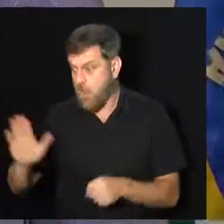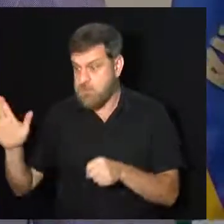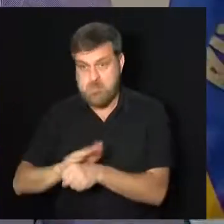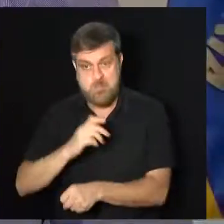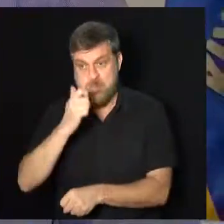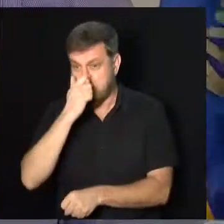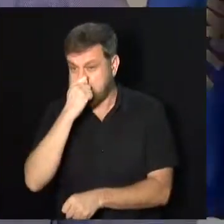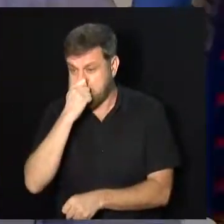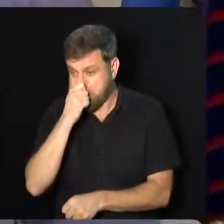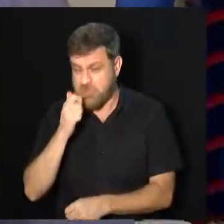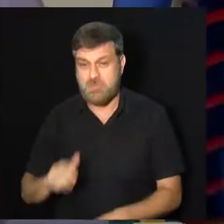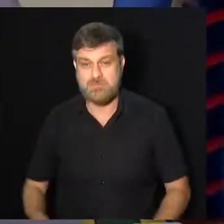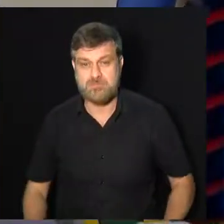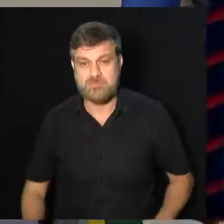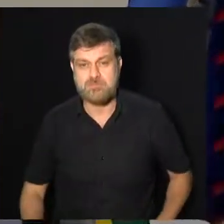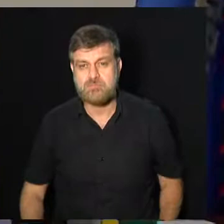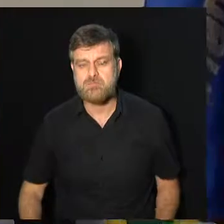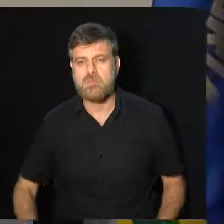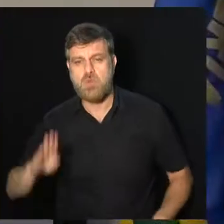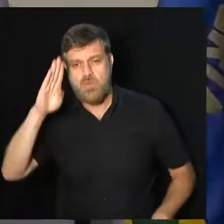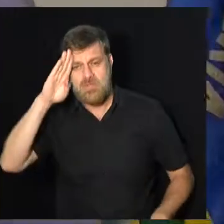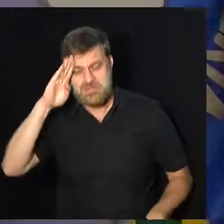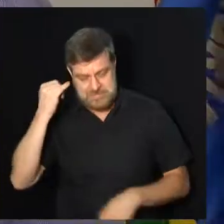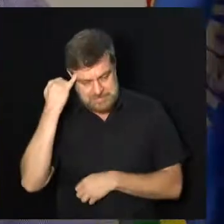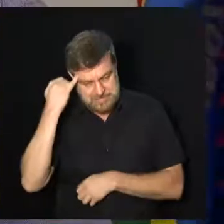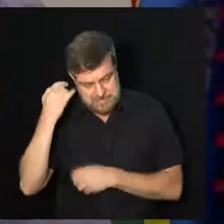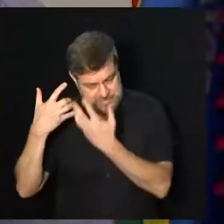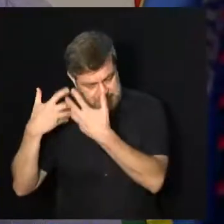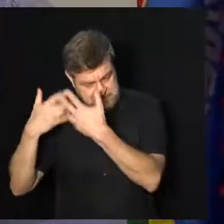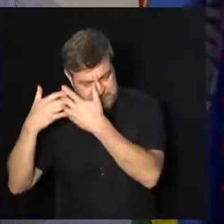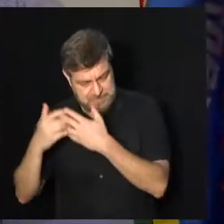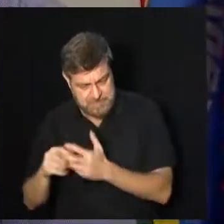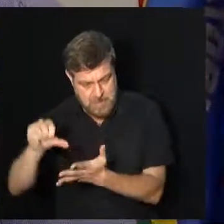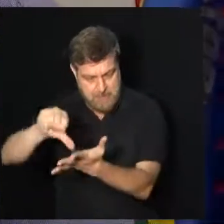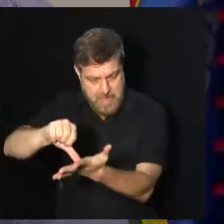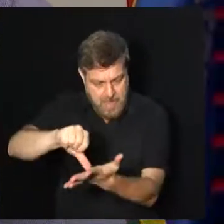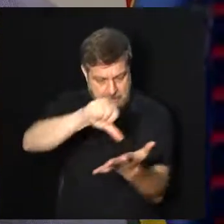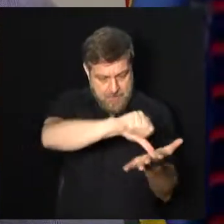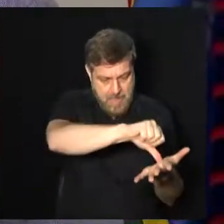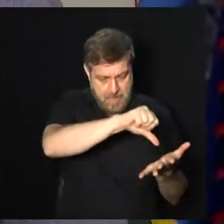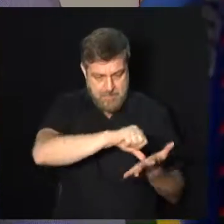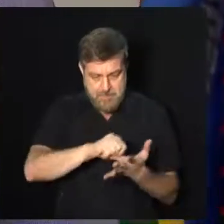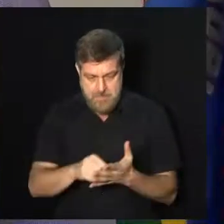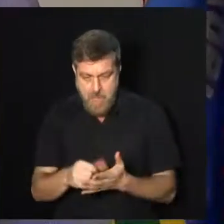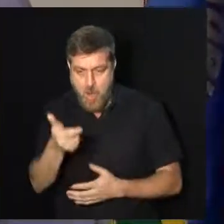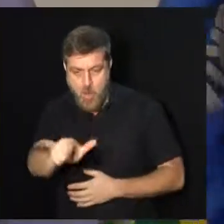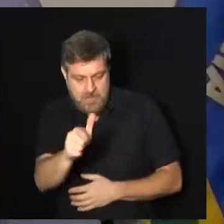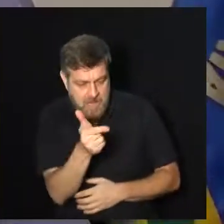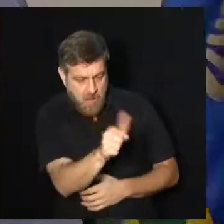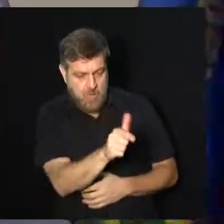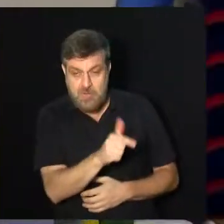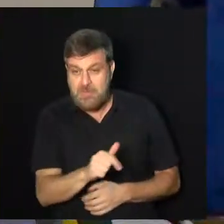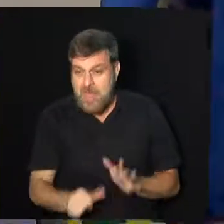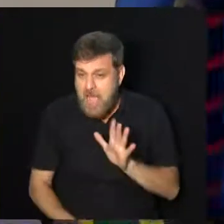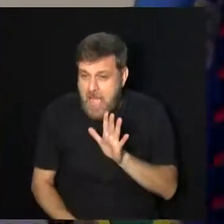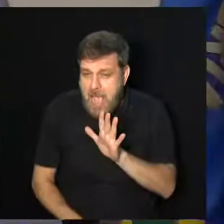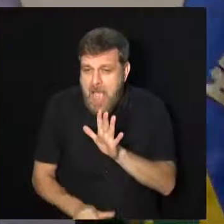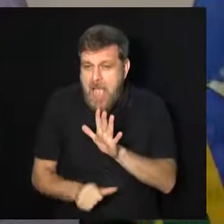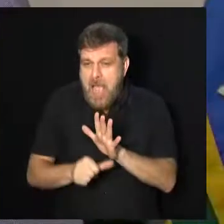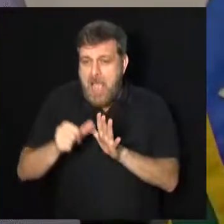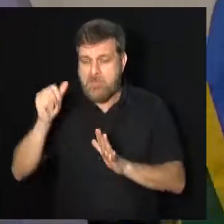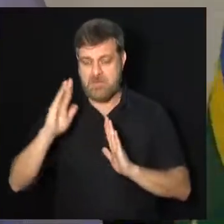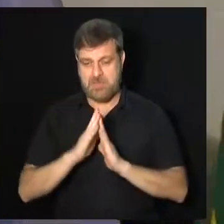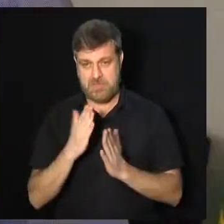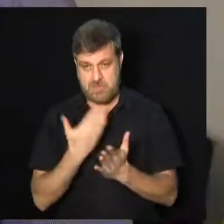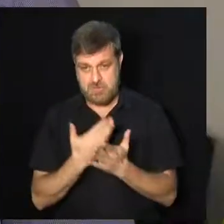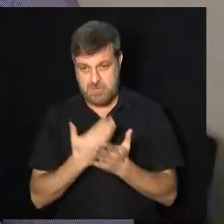capacidade em receber alunos. Aí o Exército começou a pensar em criar novas escolas preparatórias. E a primeira que ele criou,